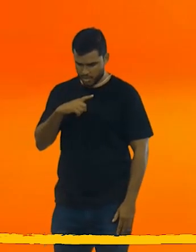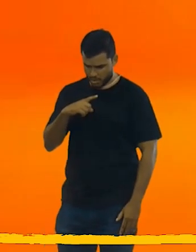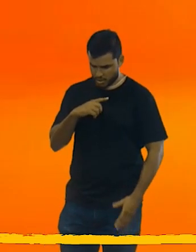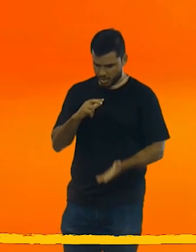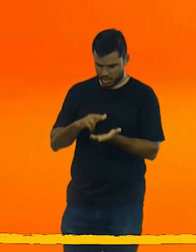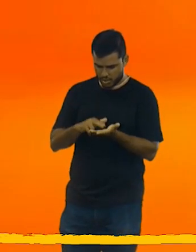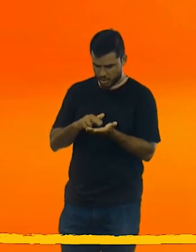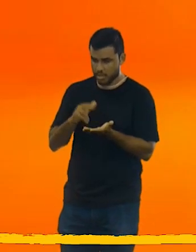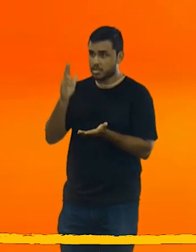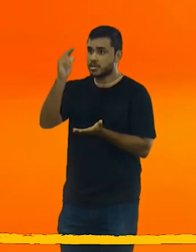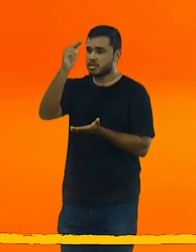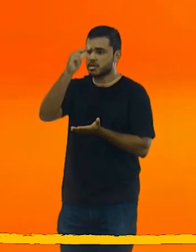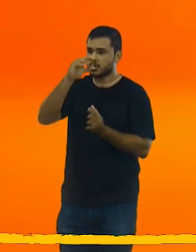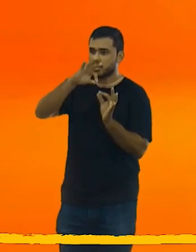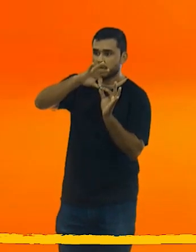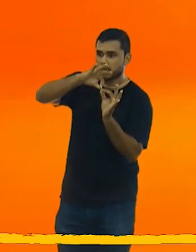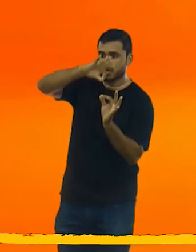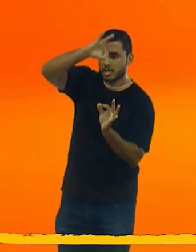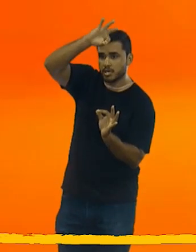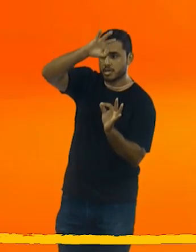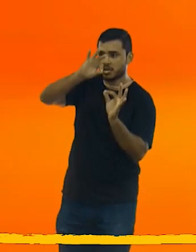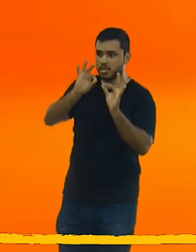geometrização. Só ela.